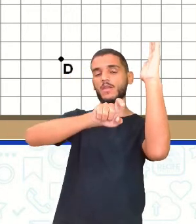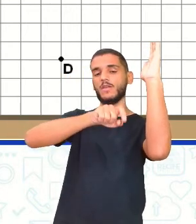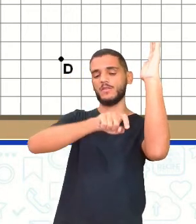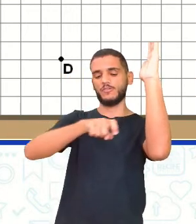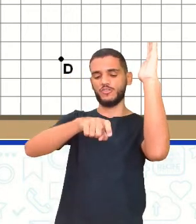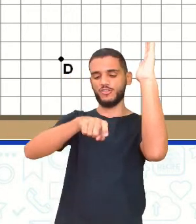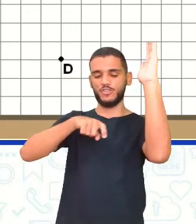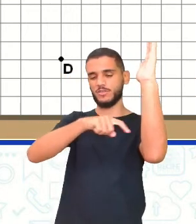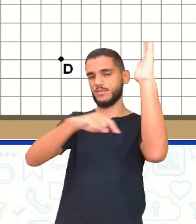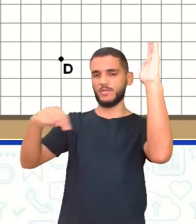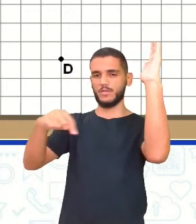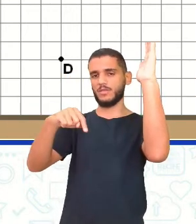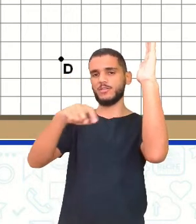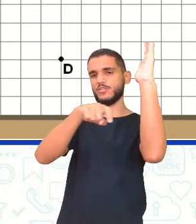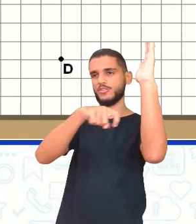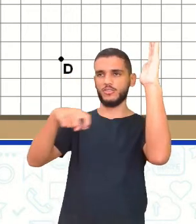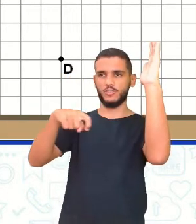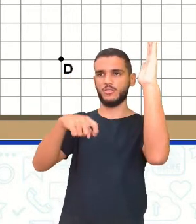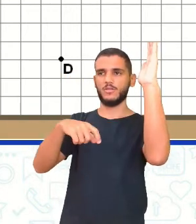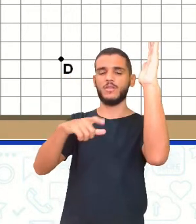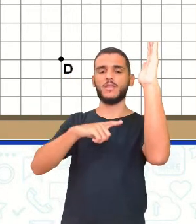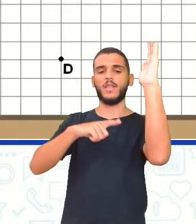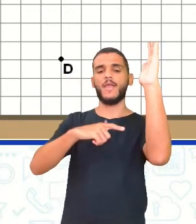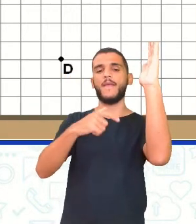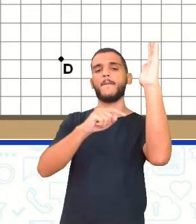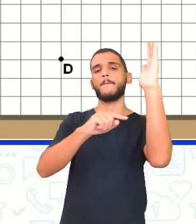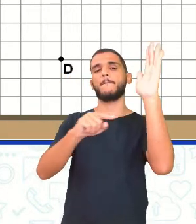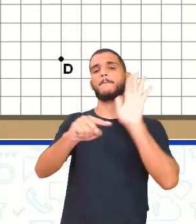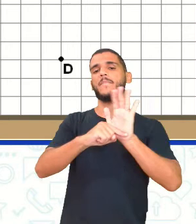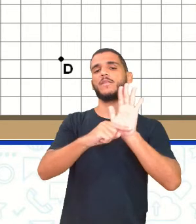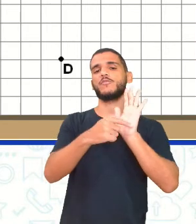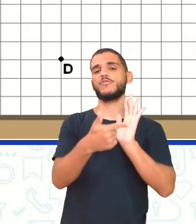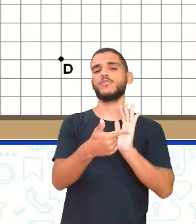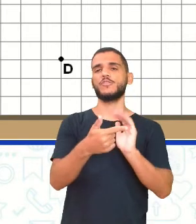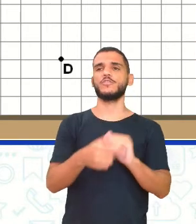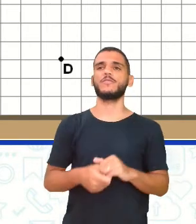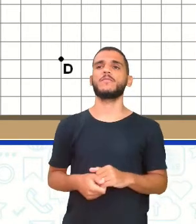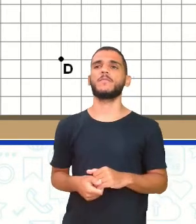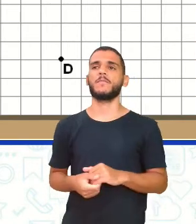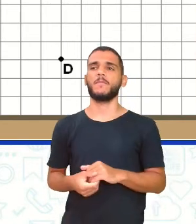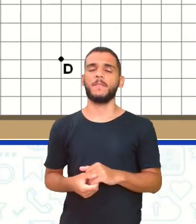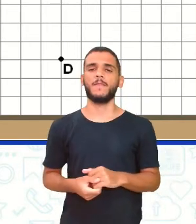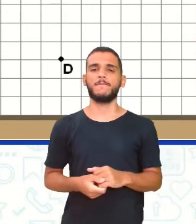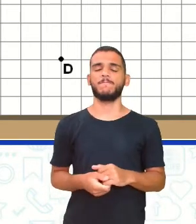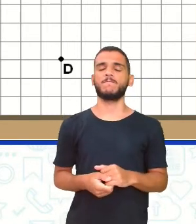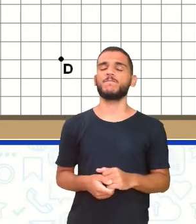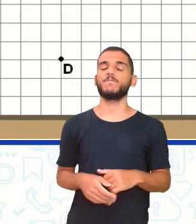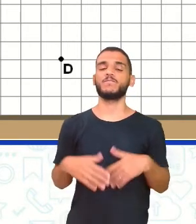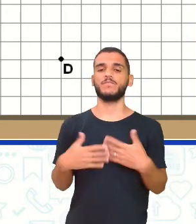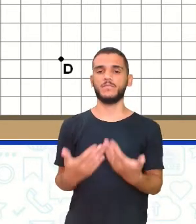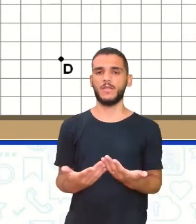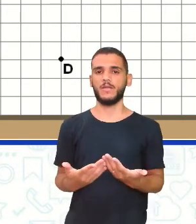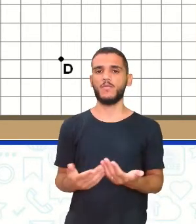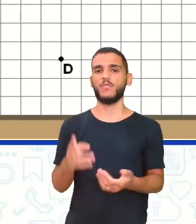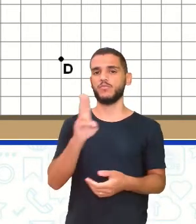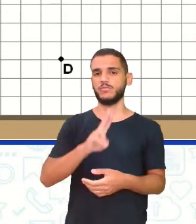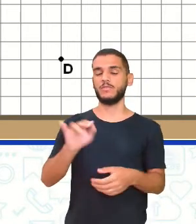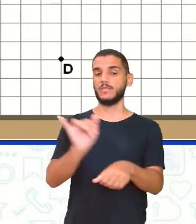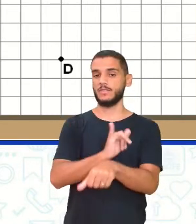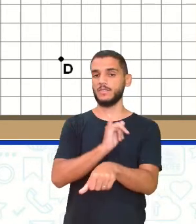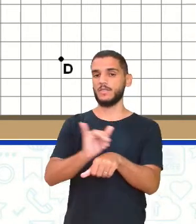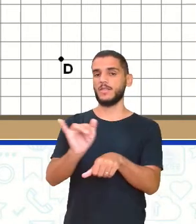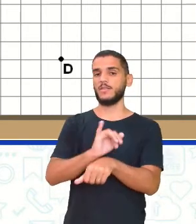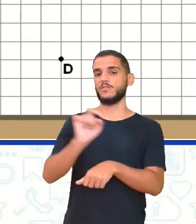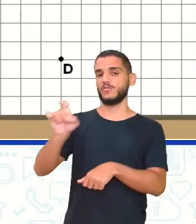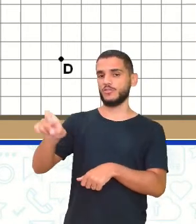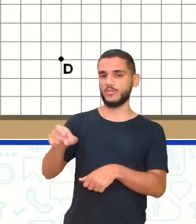2. Ou faço uma paralela com relação ao Y, eu chego no menos 2. Então, o meu X é